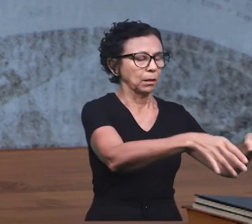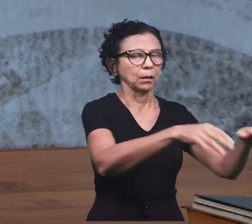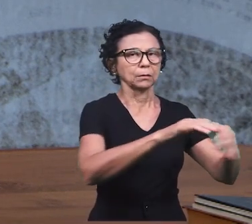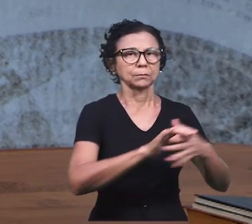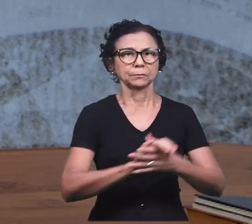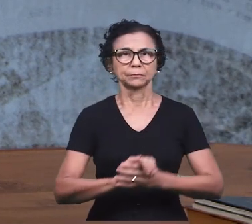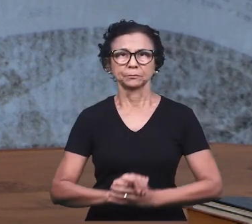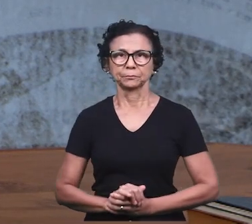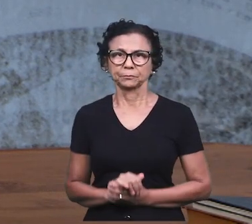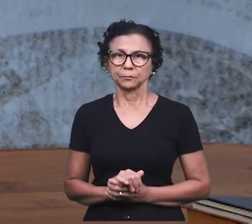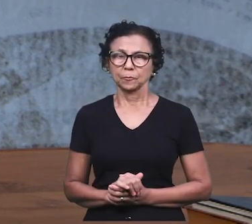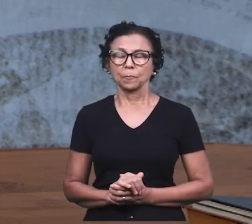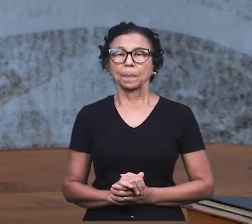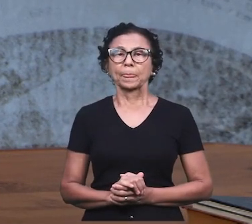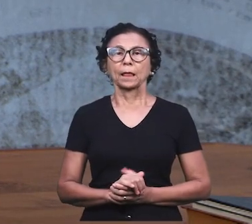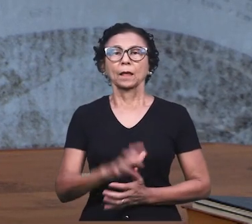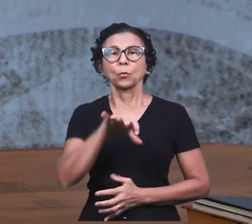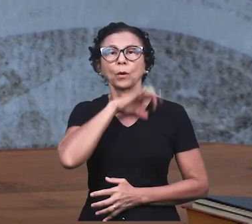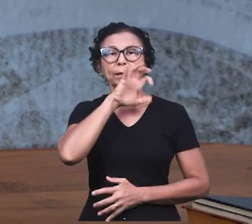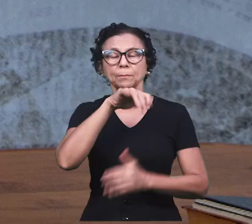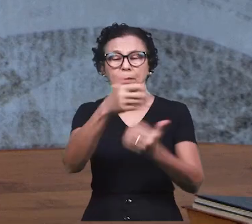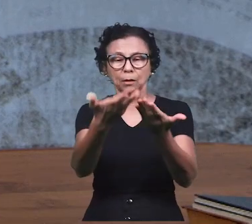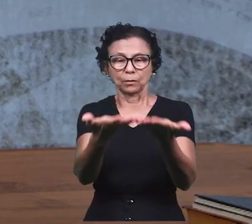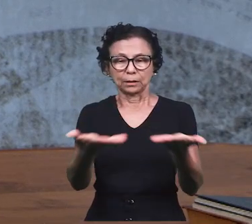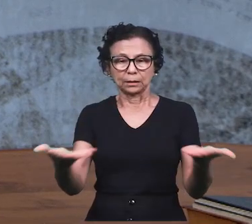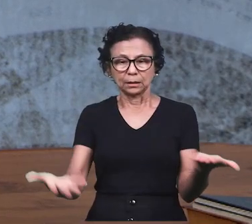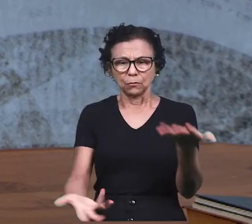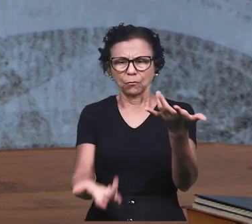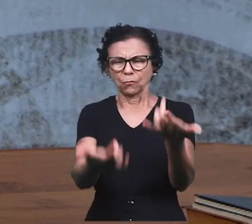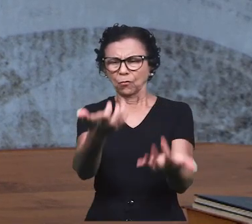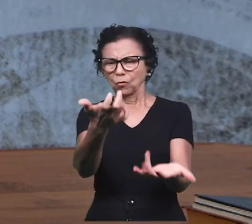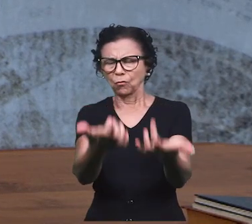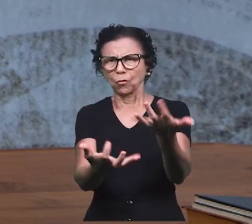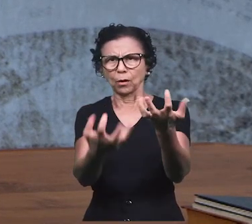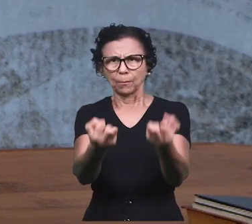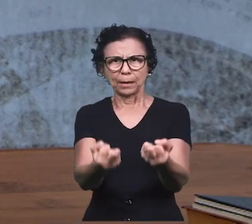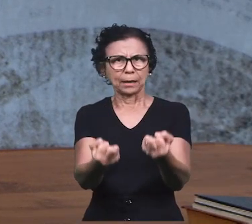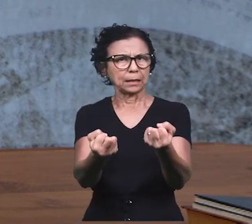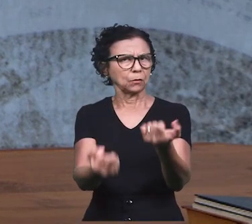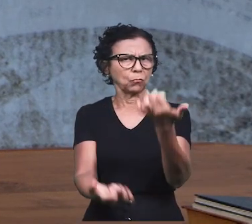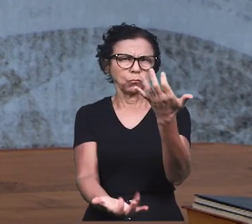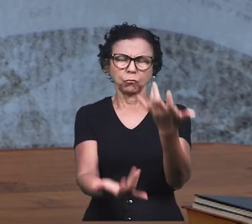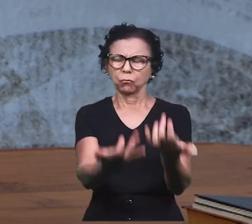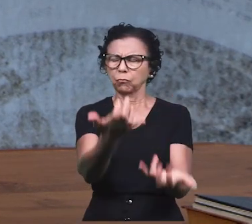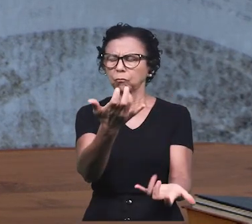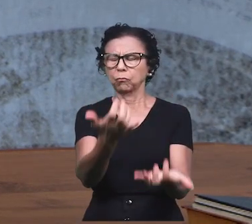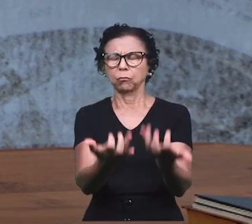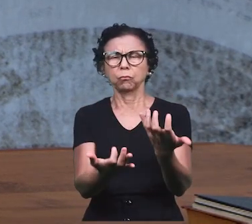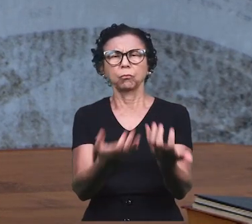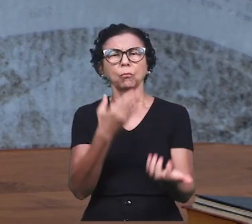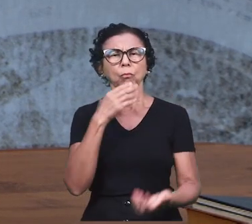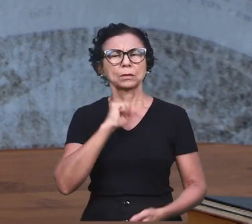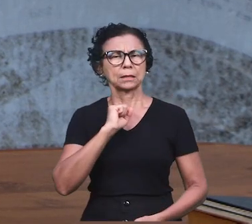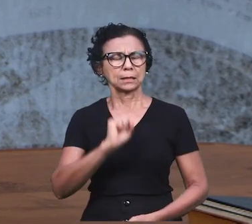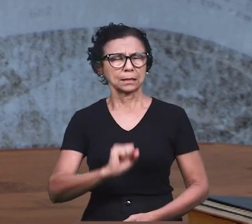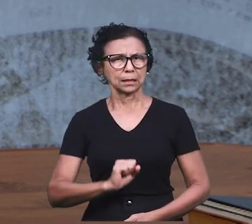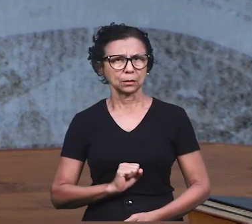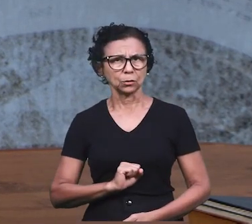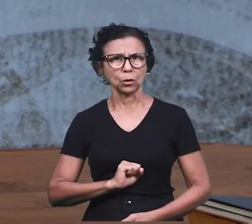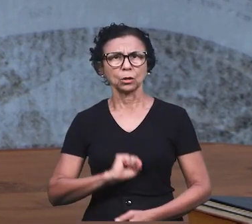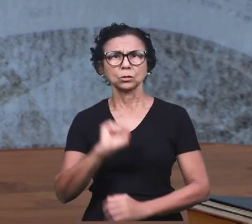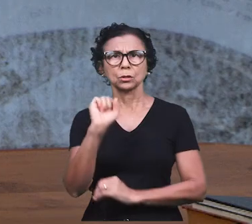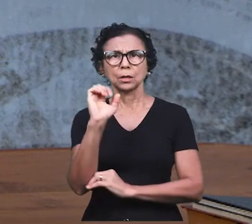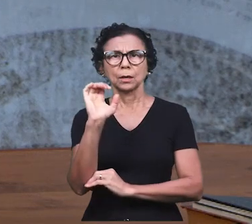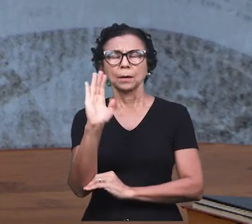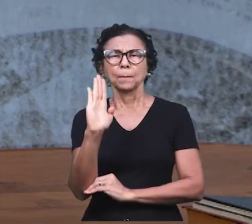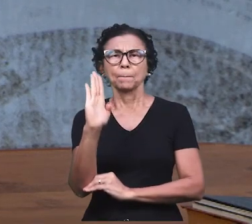nele, não se apagará, mas o sacerdote acenderá lenha nele cada manhã, e sobre